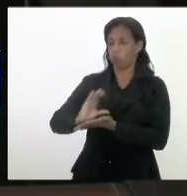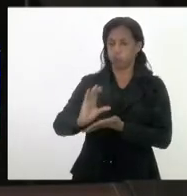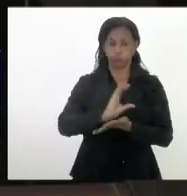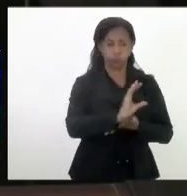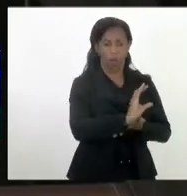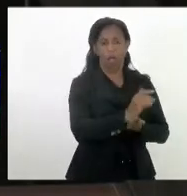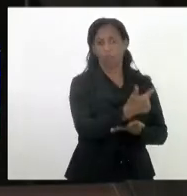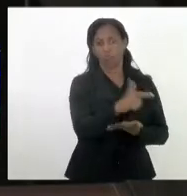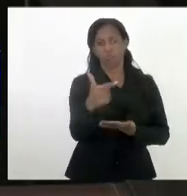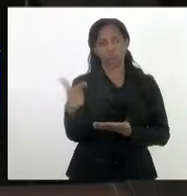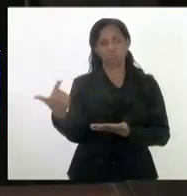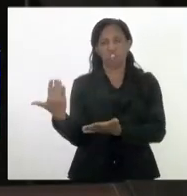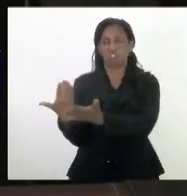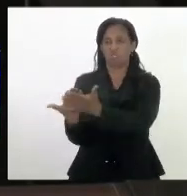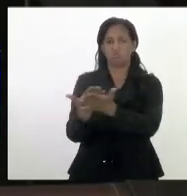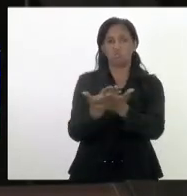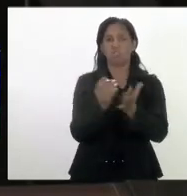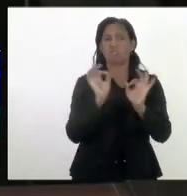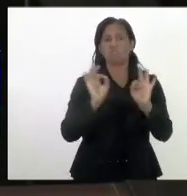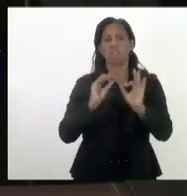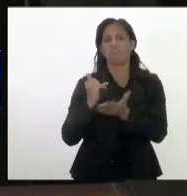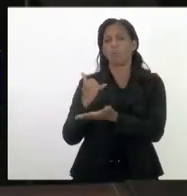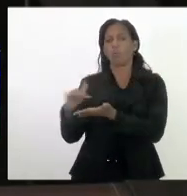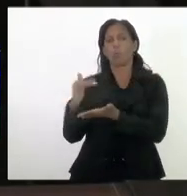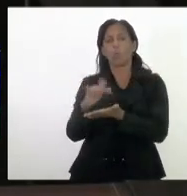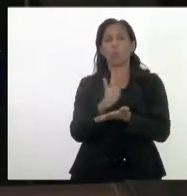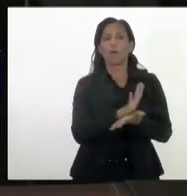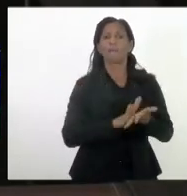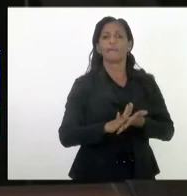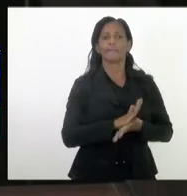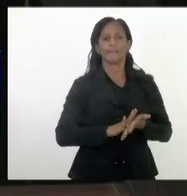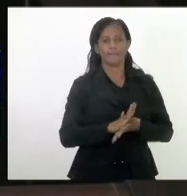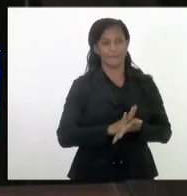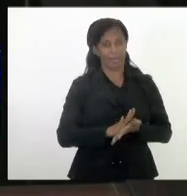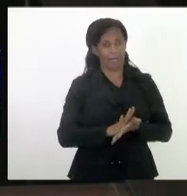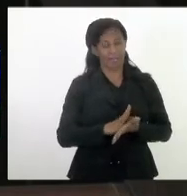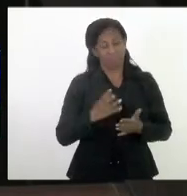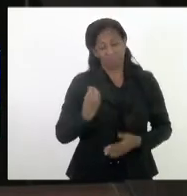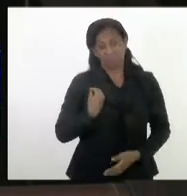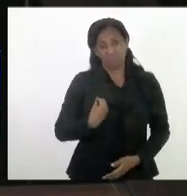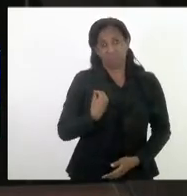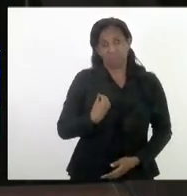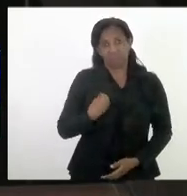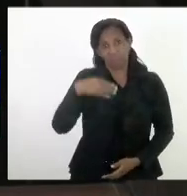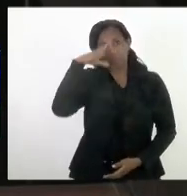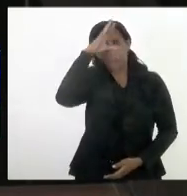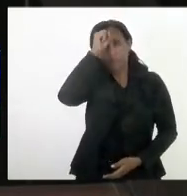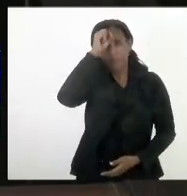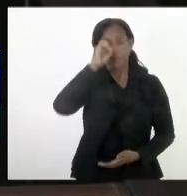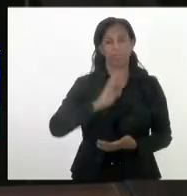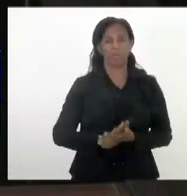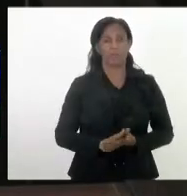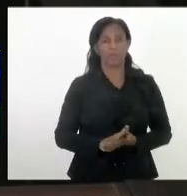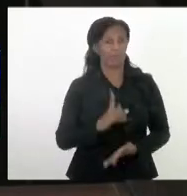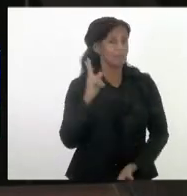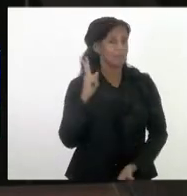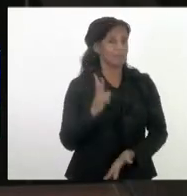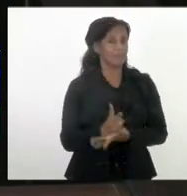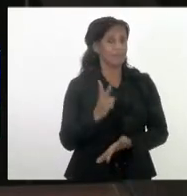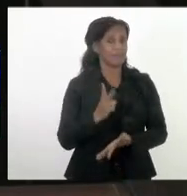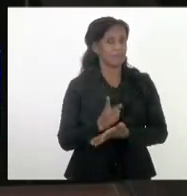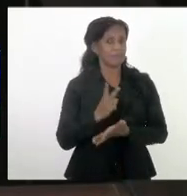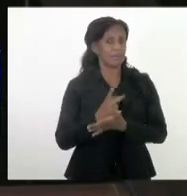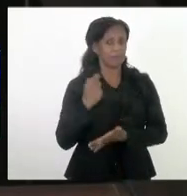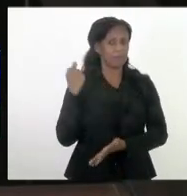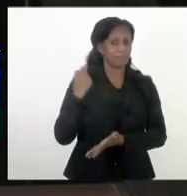de impacto. Ninguém caminha nada. Mas a gente convive com isso, mas sempre na luta